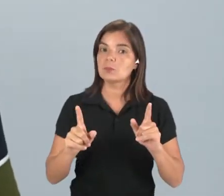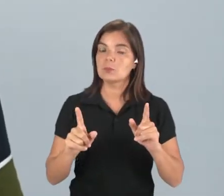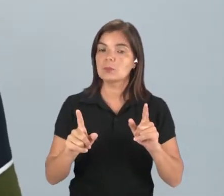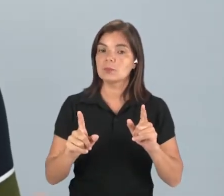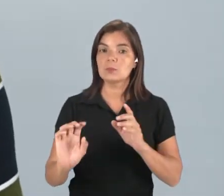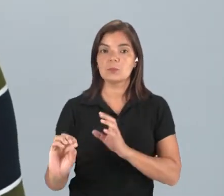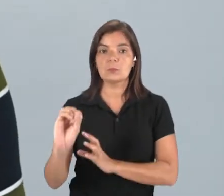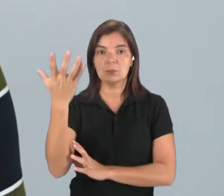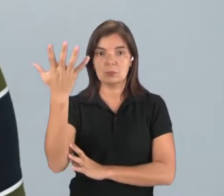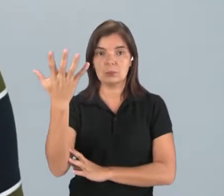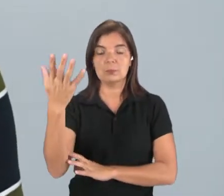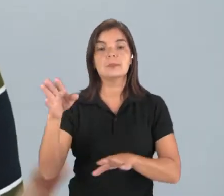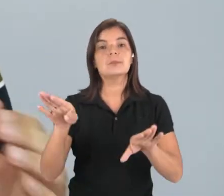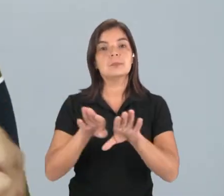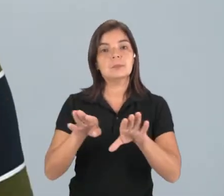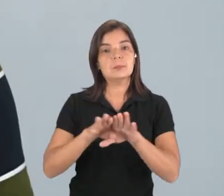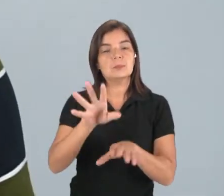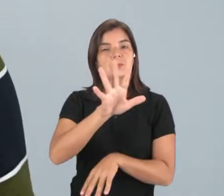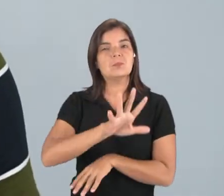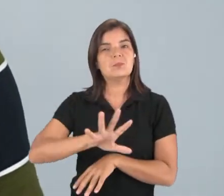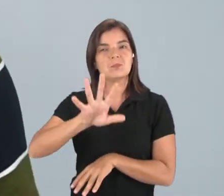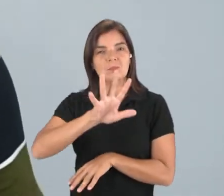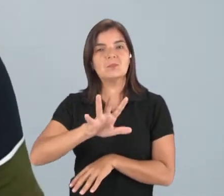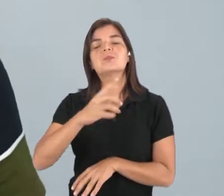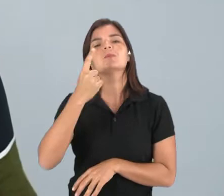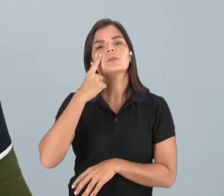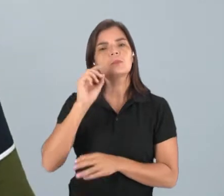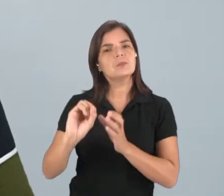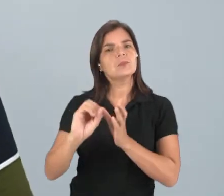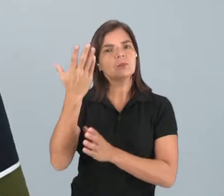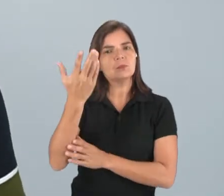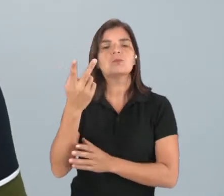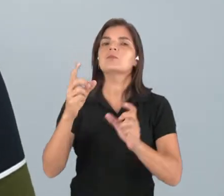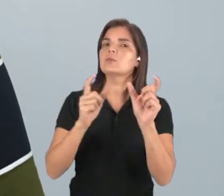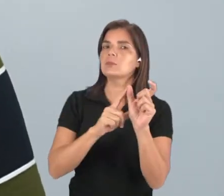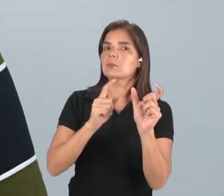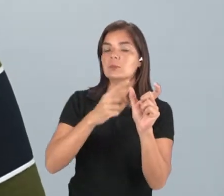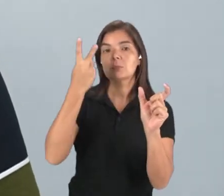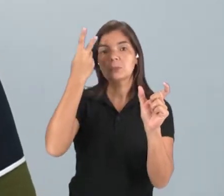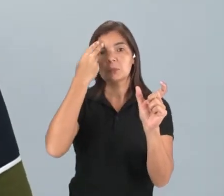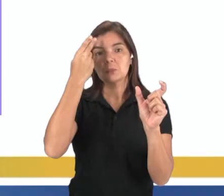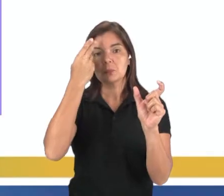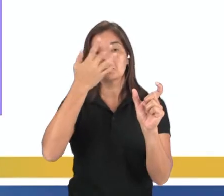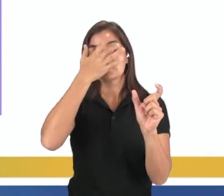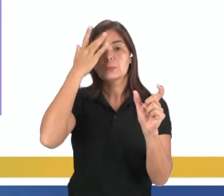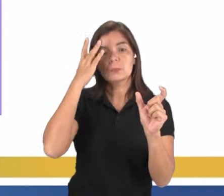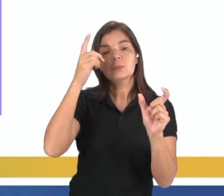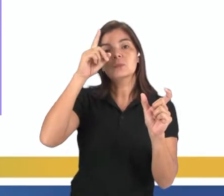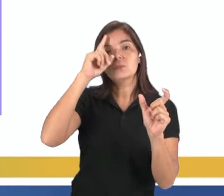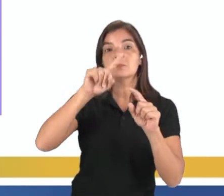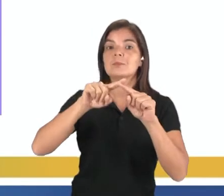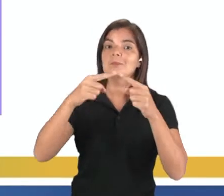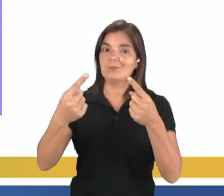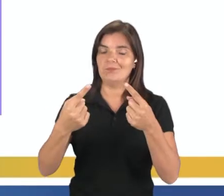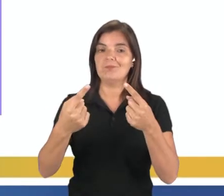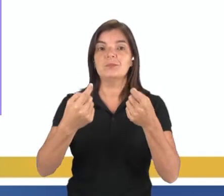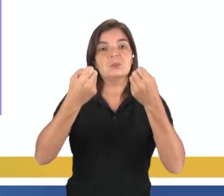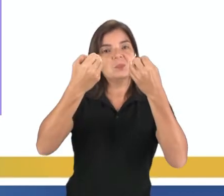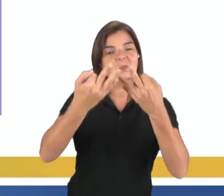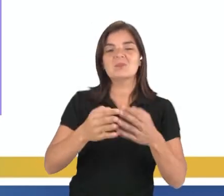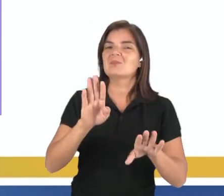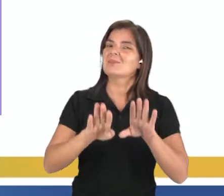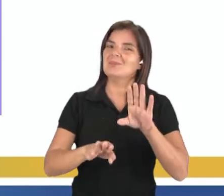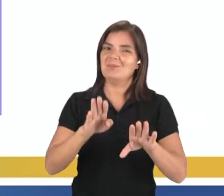diferenciando clima e tempo, tá bom? O clima é uma palavra comum no cotidiano das pessoas, contudo, sua definição